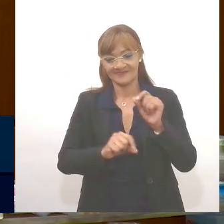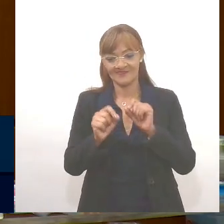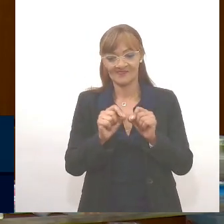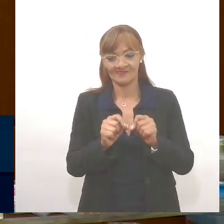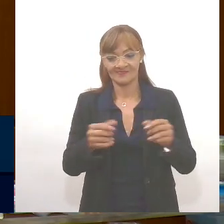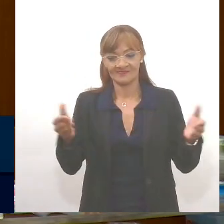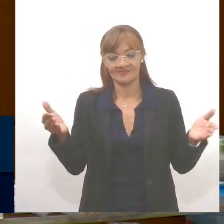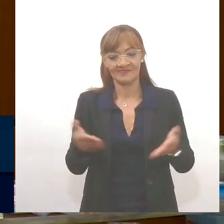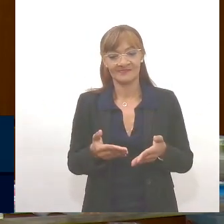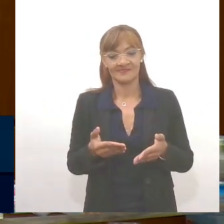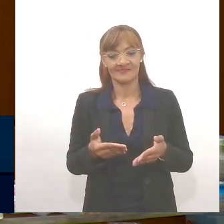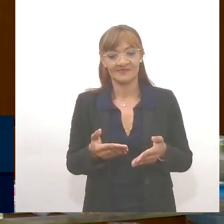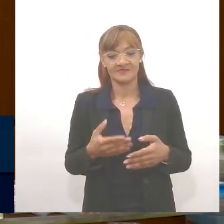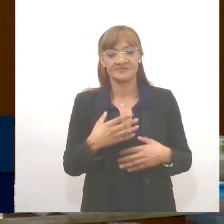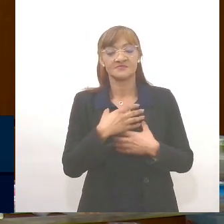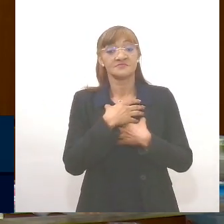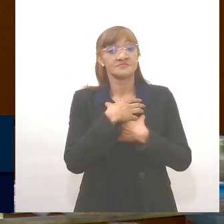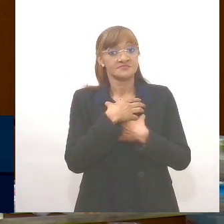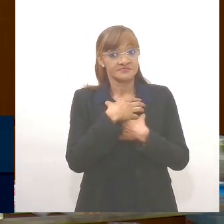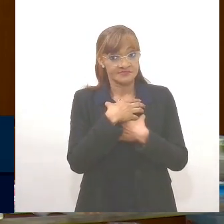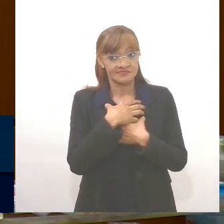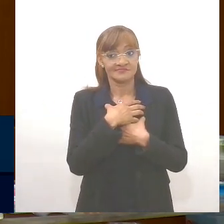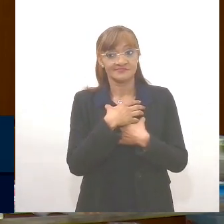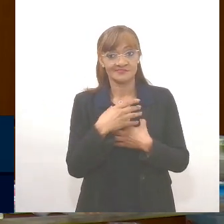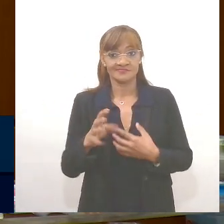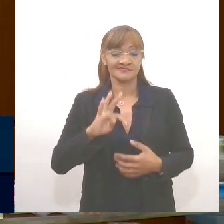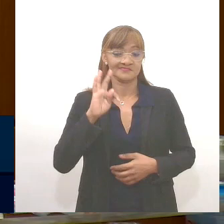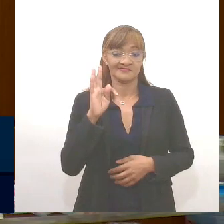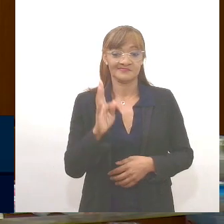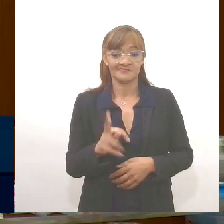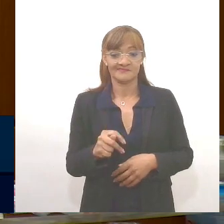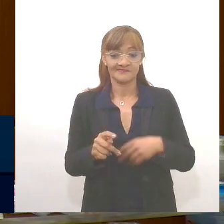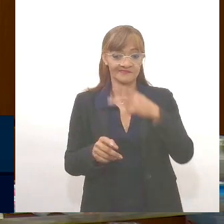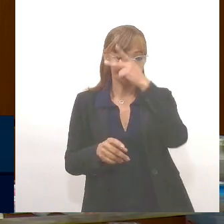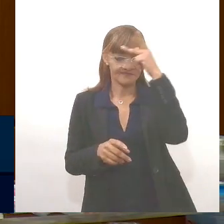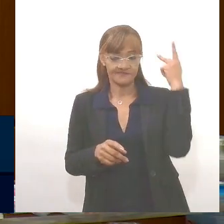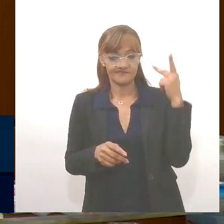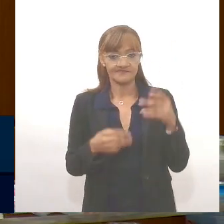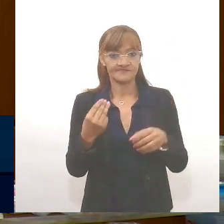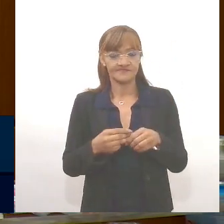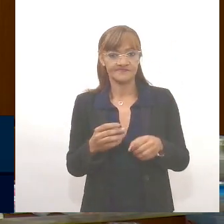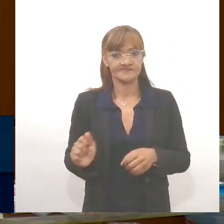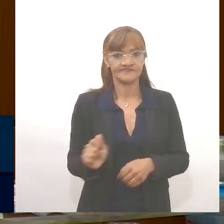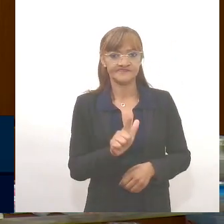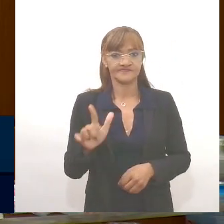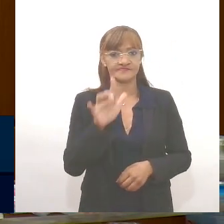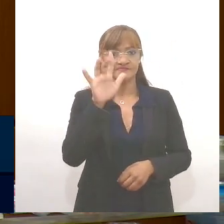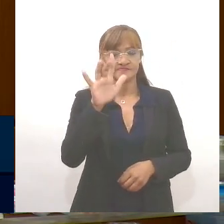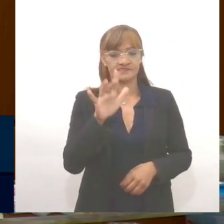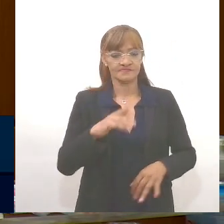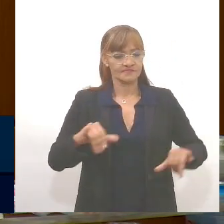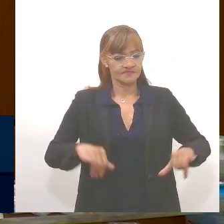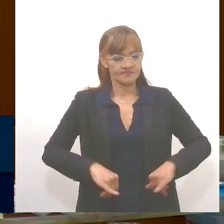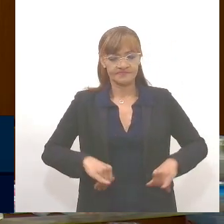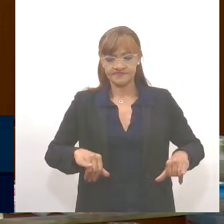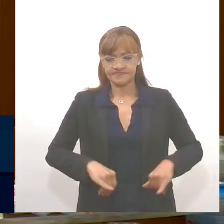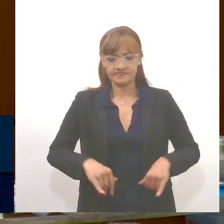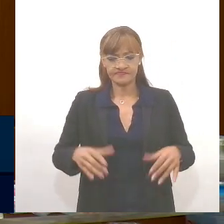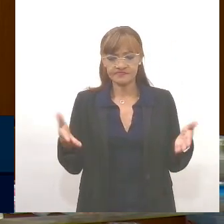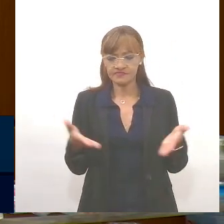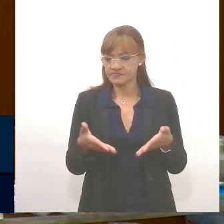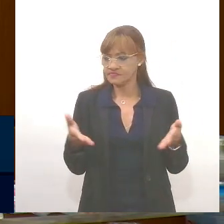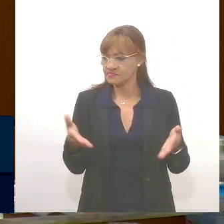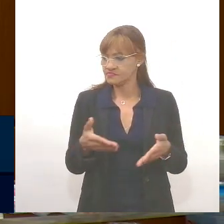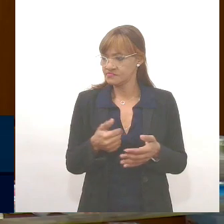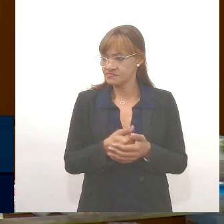com todas as pessoas de lagarto que estão sofrendo nesse período né de eleição né Por causa